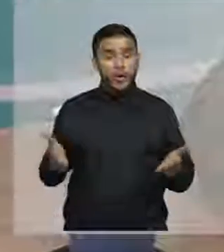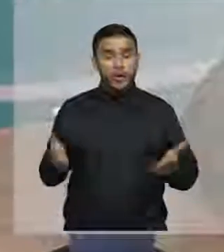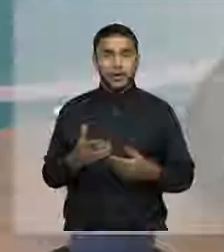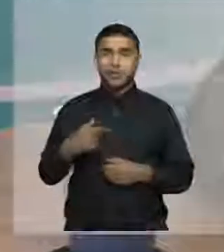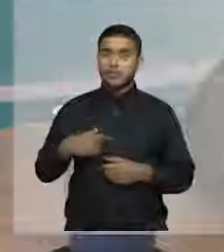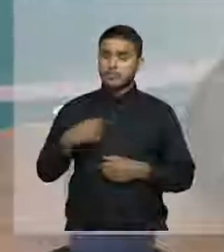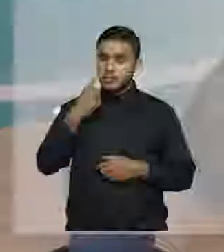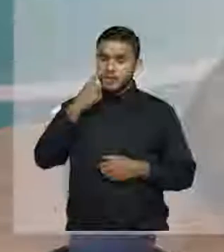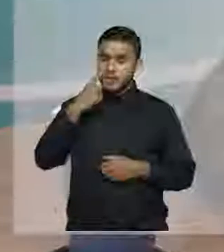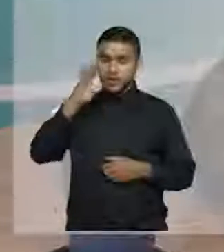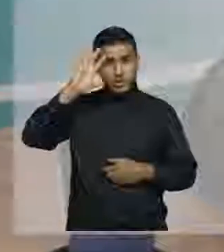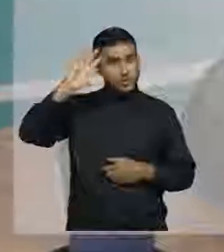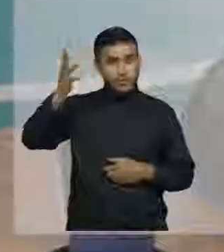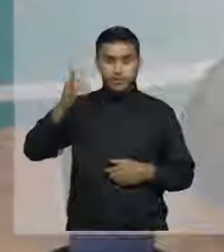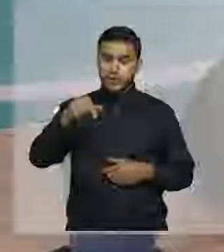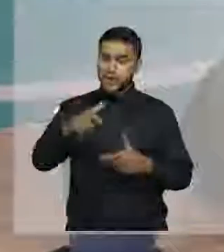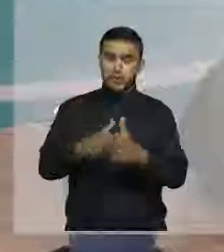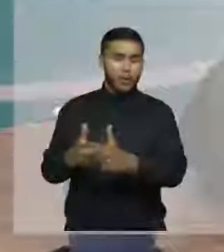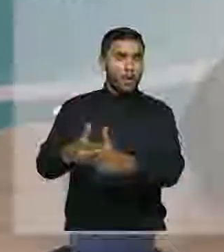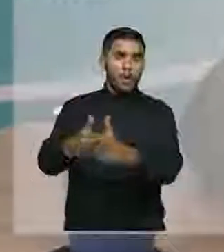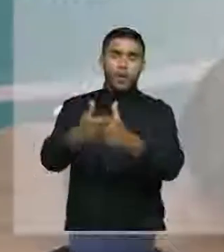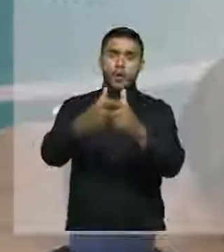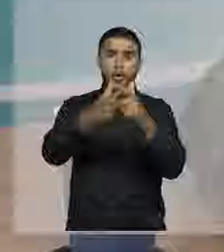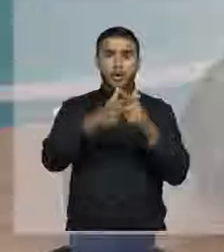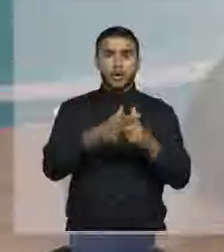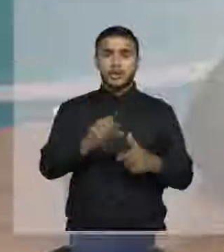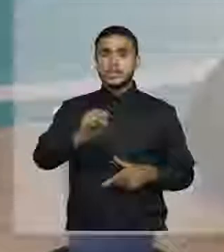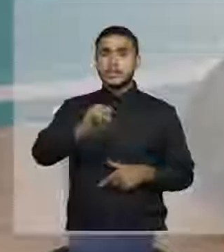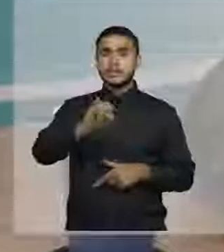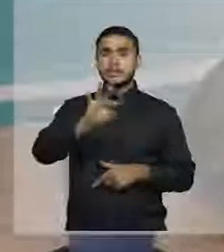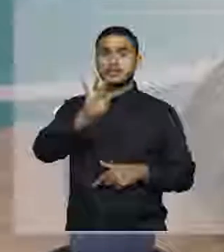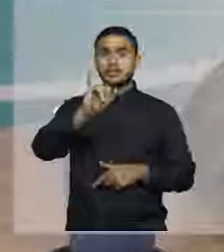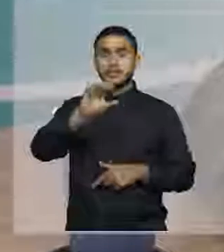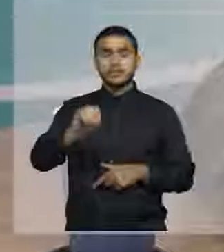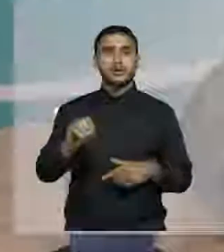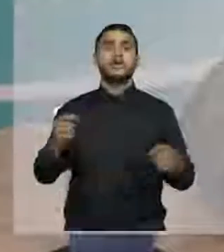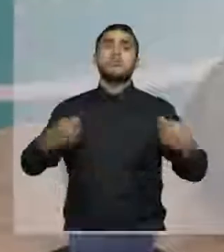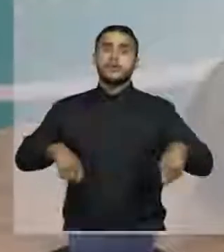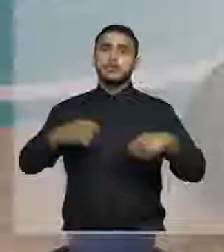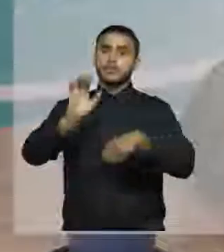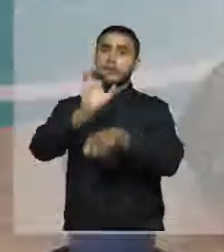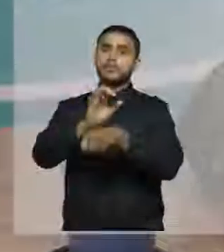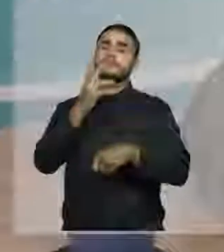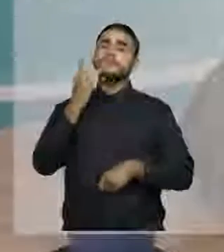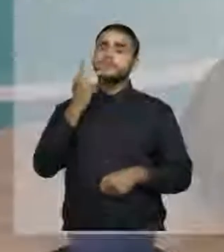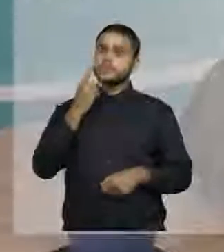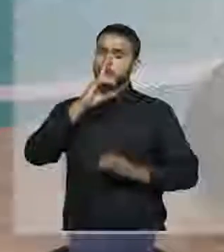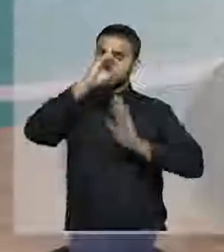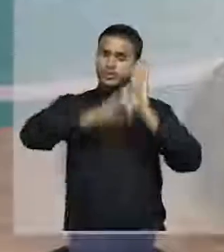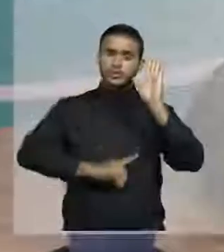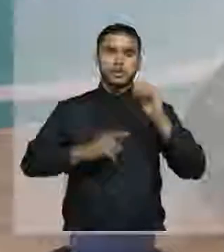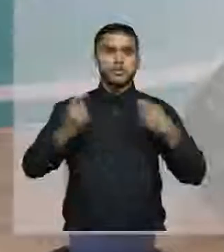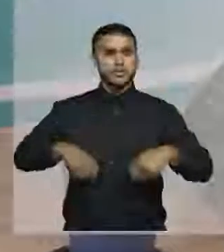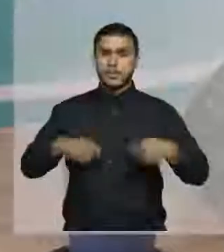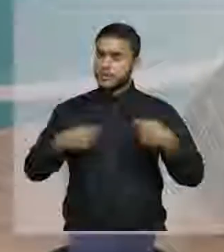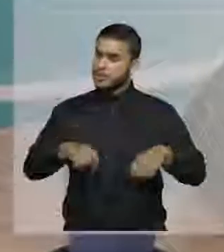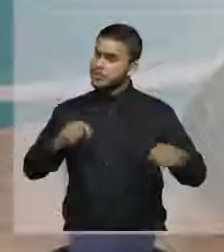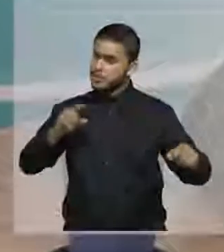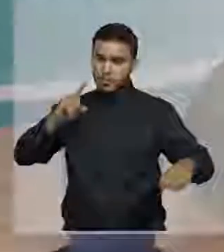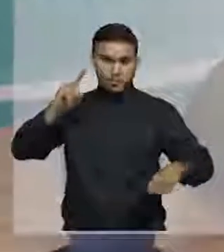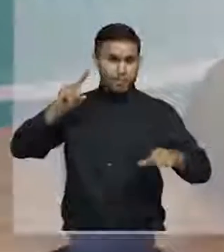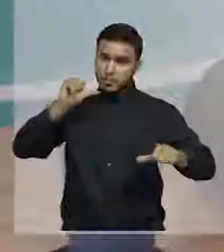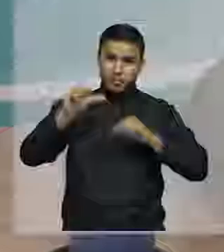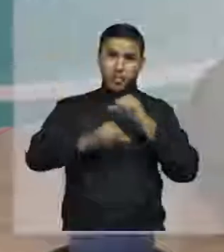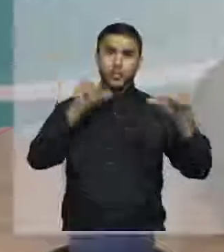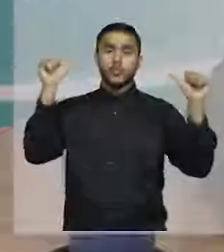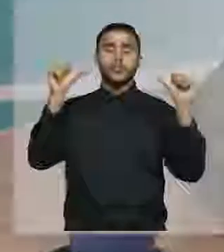decrete um estado de sítio para que o poder público tenha capacidade, tenha direito de tomar medidas mais enérgicas.